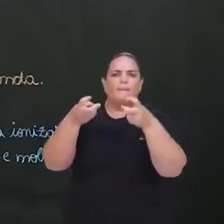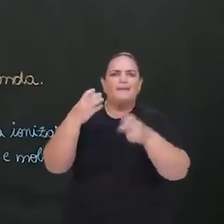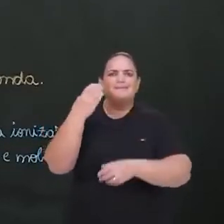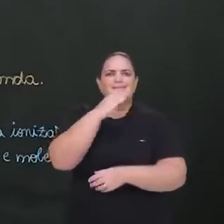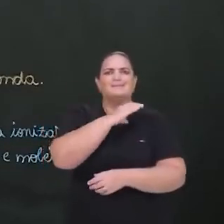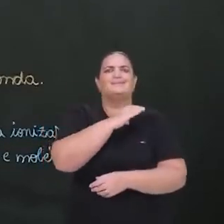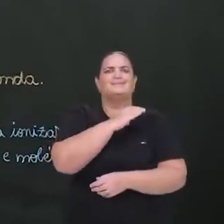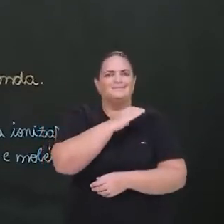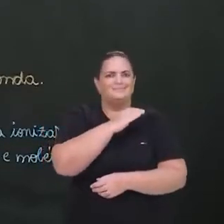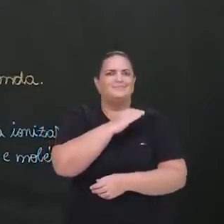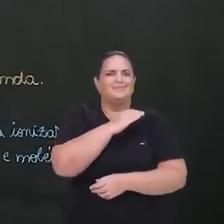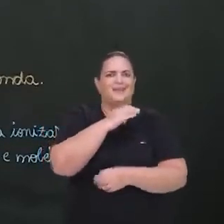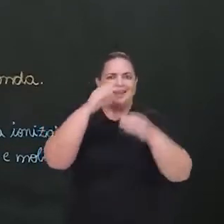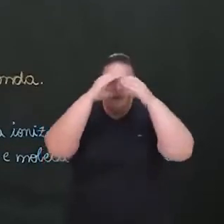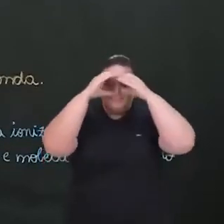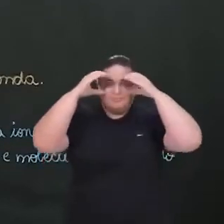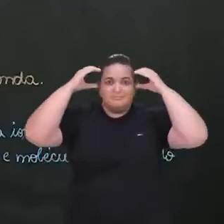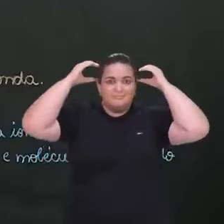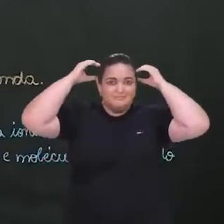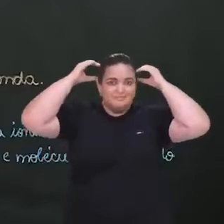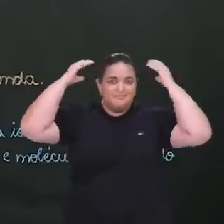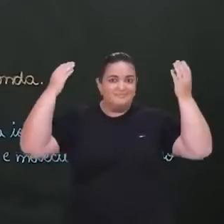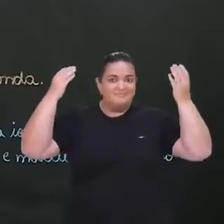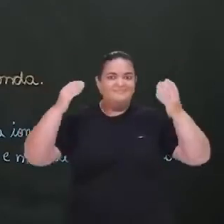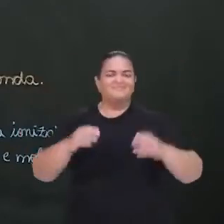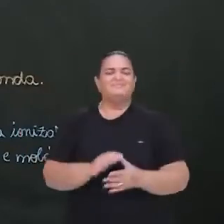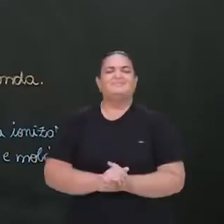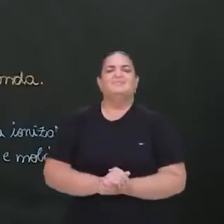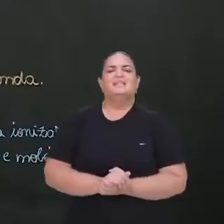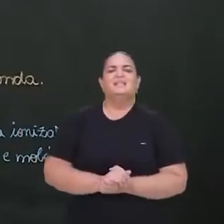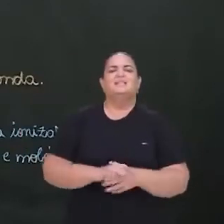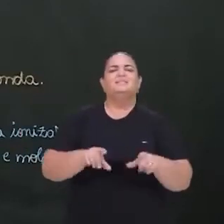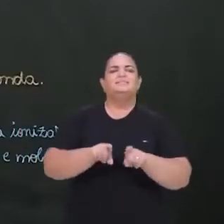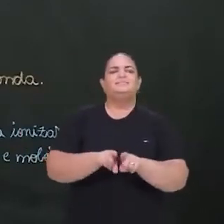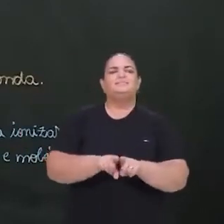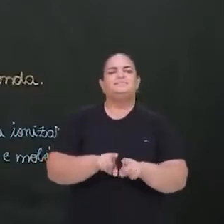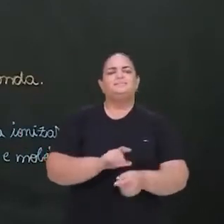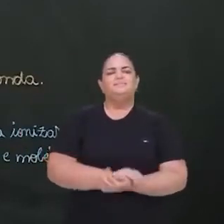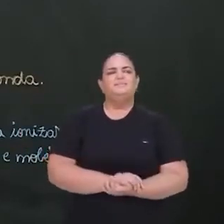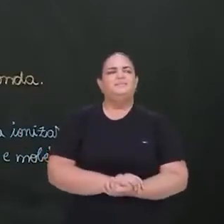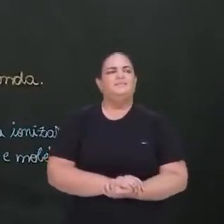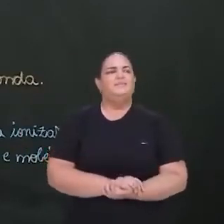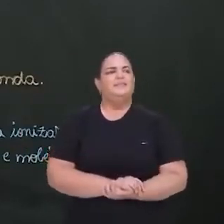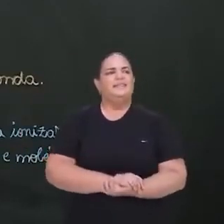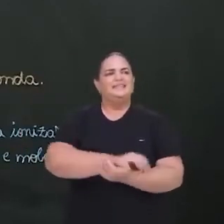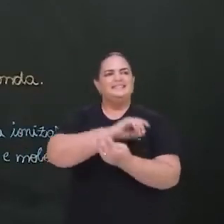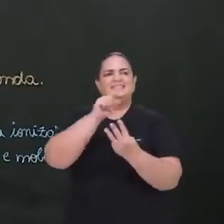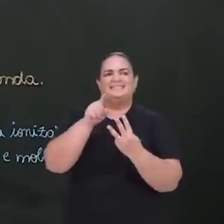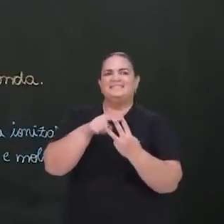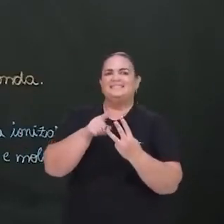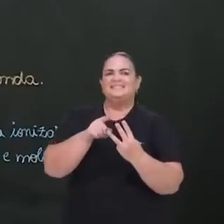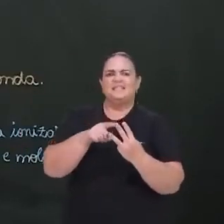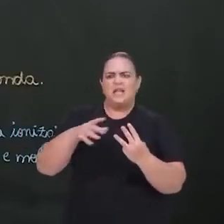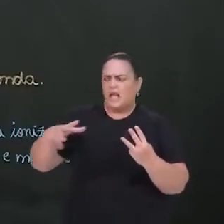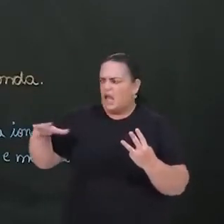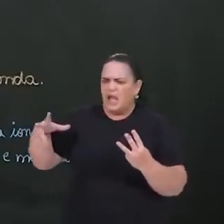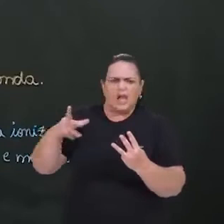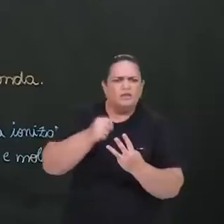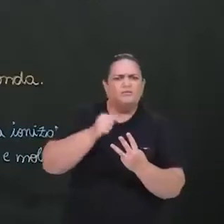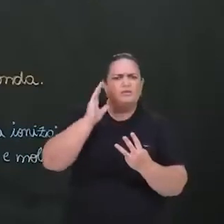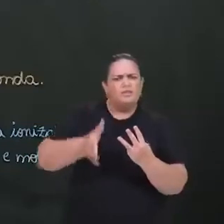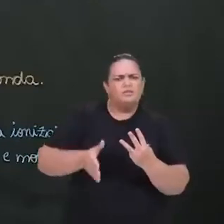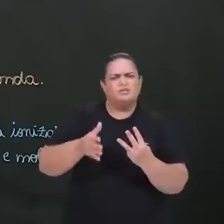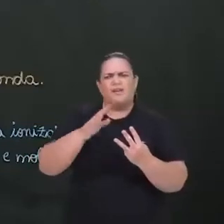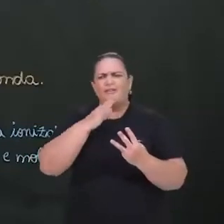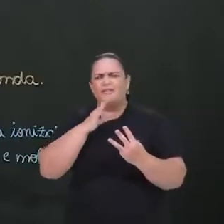usa isso também de alguns aparelhos, algumas utilidades, que é essa infravermelho. Outra de todas essas ondas que a gente falou agora,